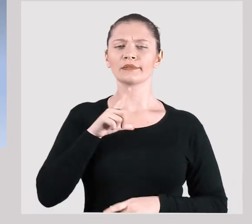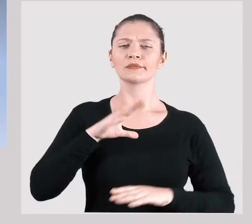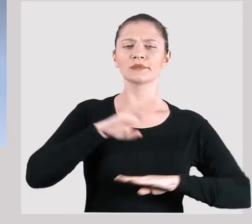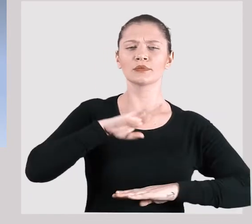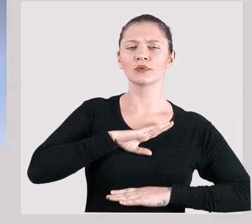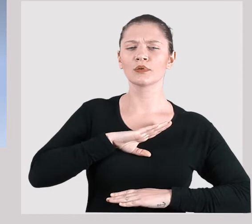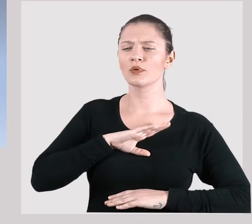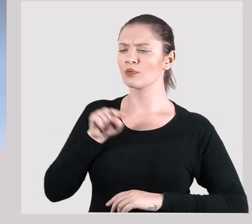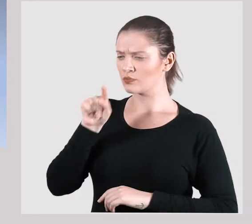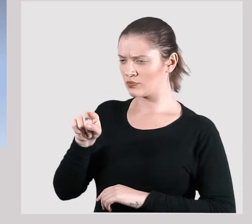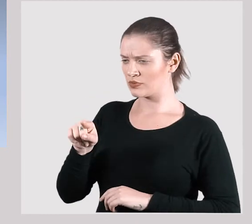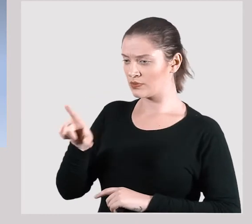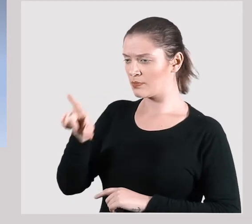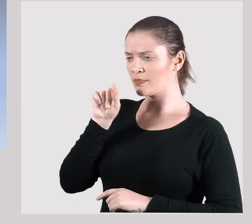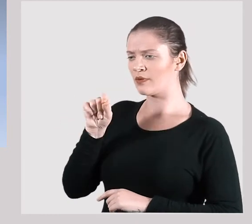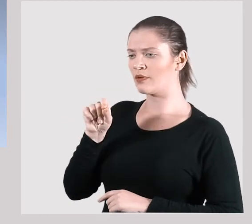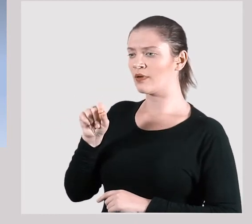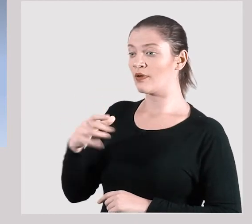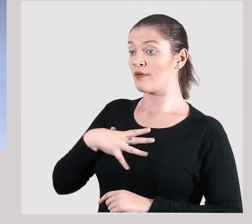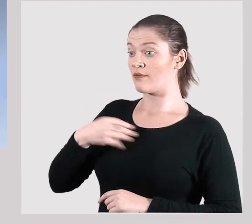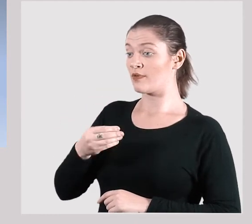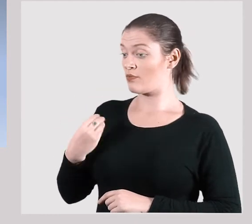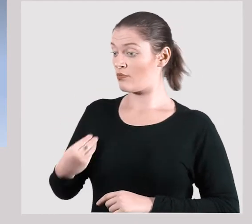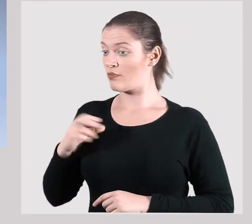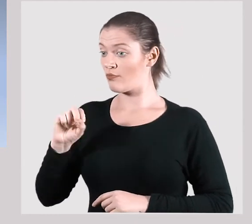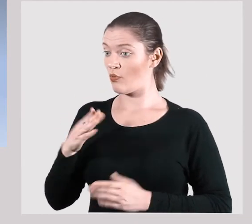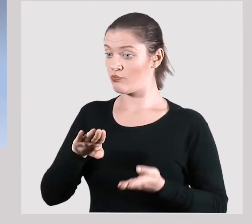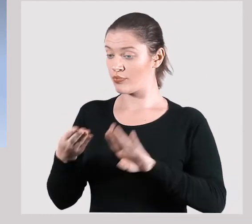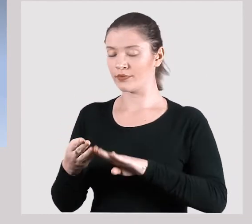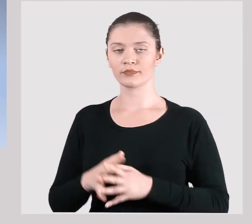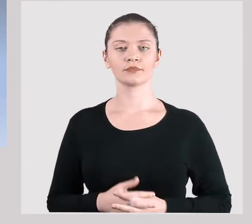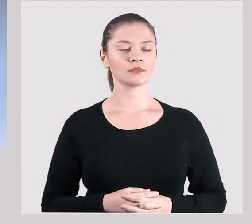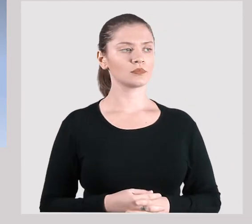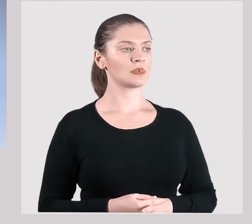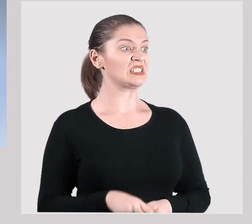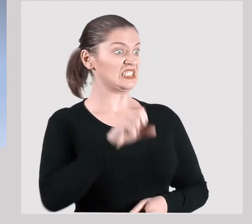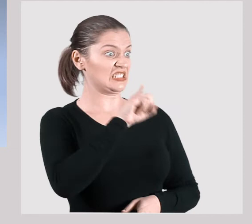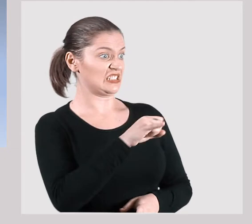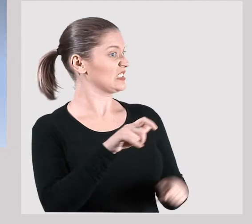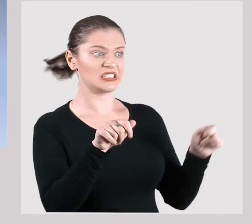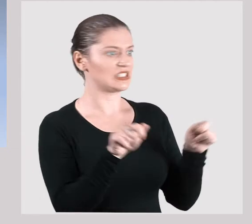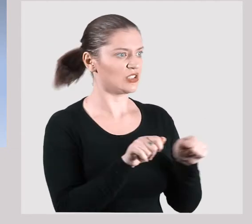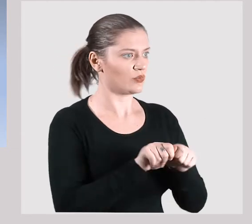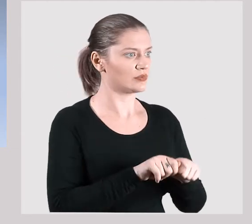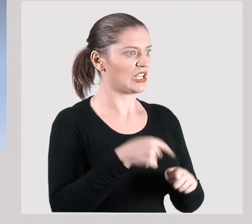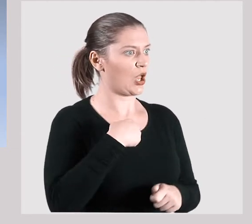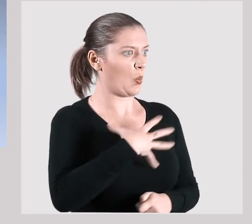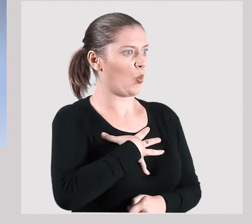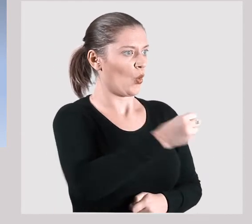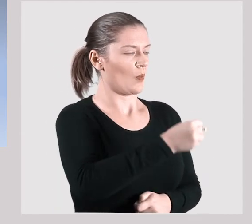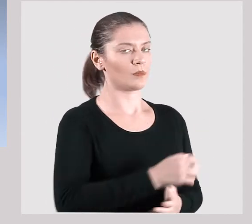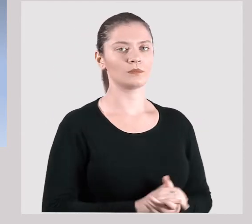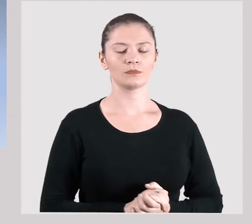um filho vivo ou um filho morto? Né? Que os filhos, olha, se eu não fizer a transição eu vou me matar. E aí os pais têm que